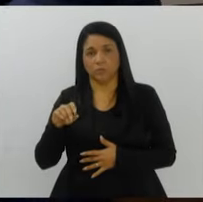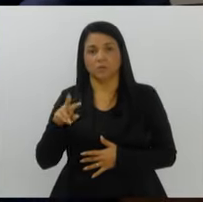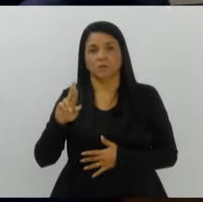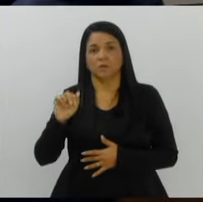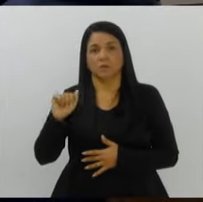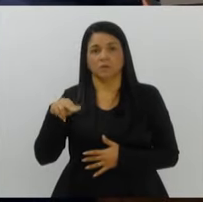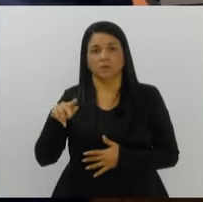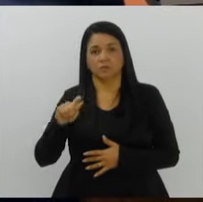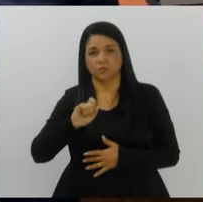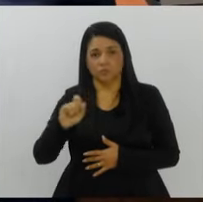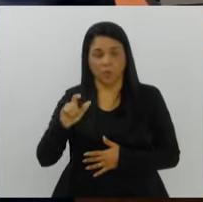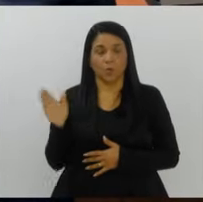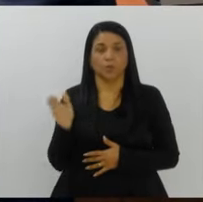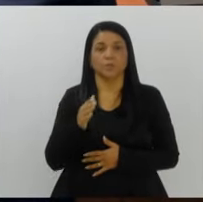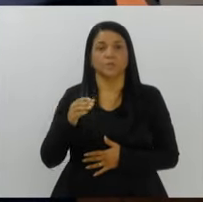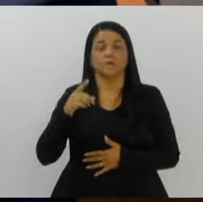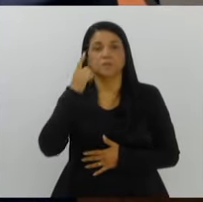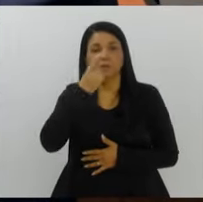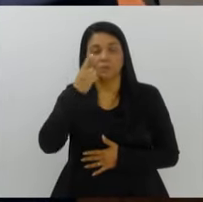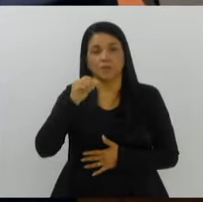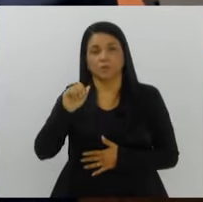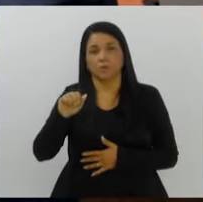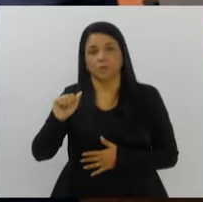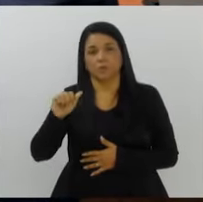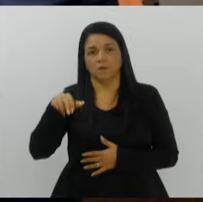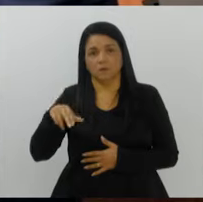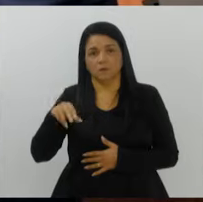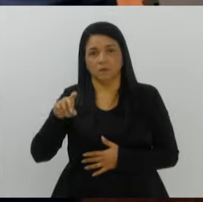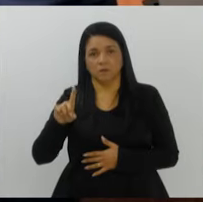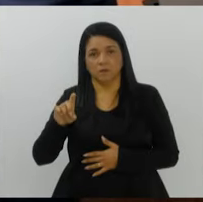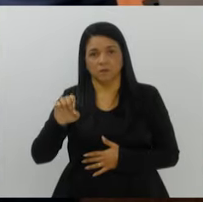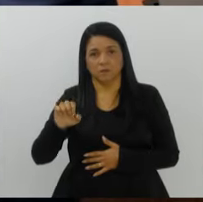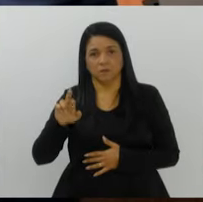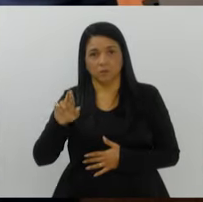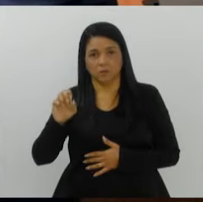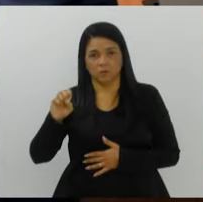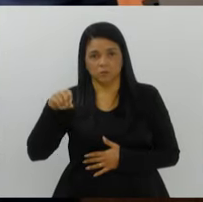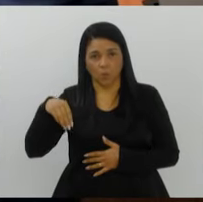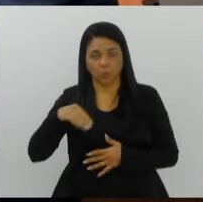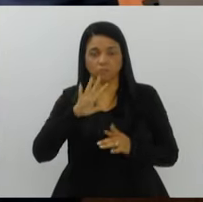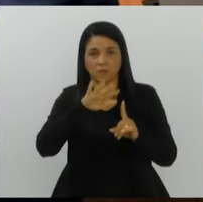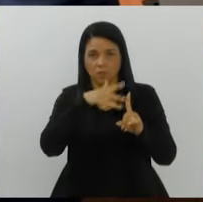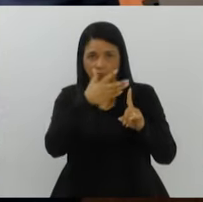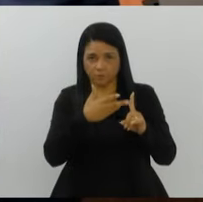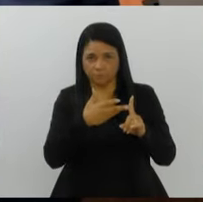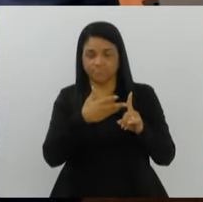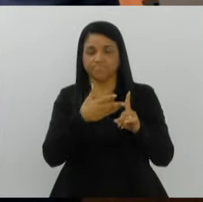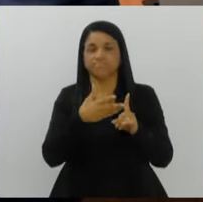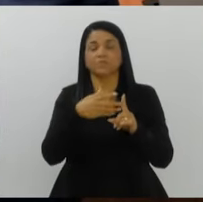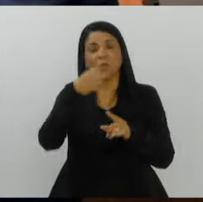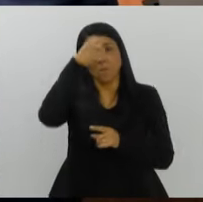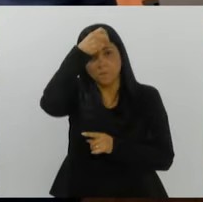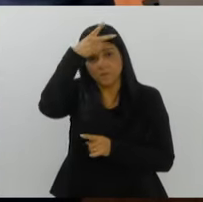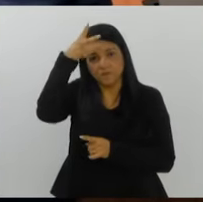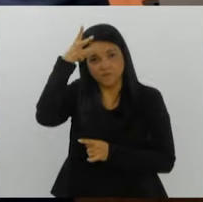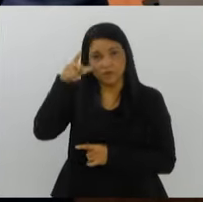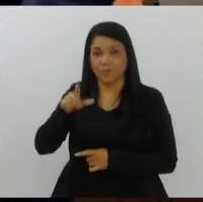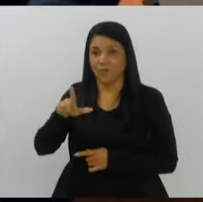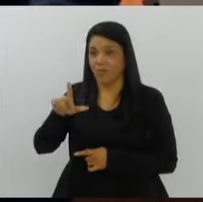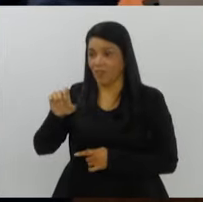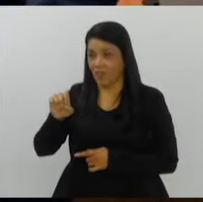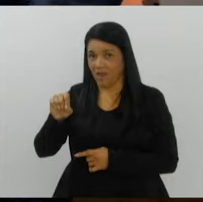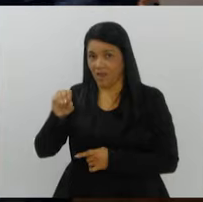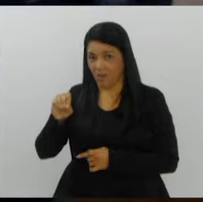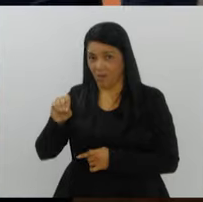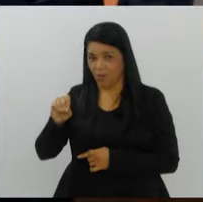Moraes, pela justíssima homenagem e dizer que realmente o prefeito Léo Pelan, que é um prefeito